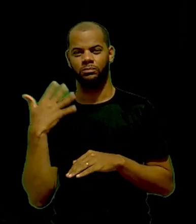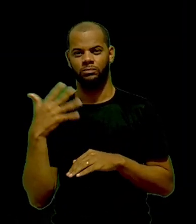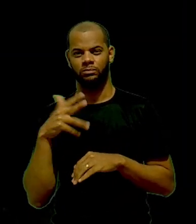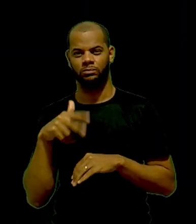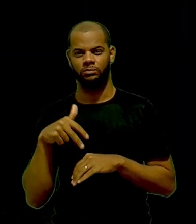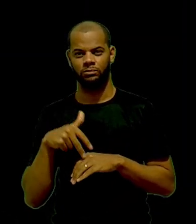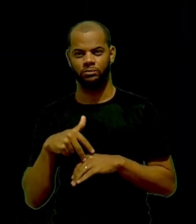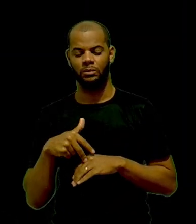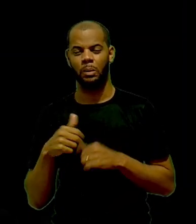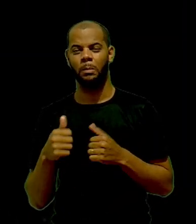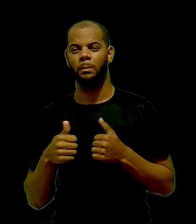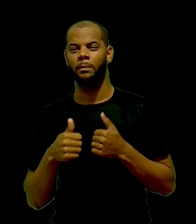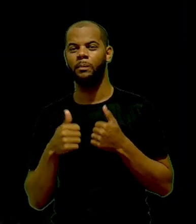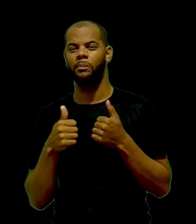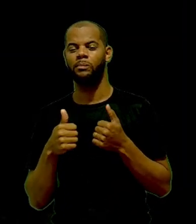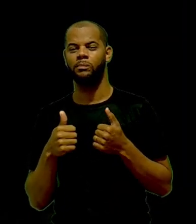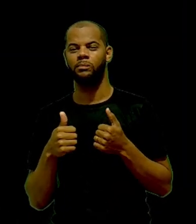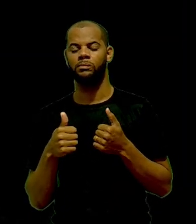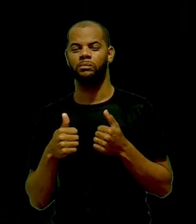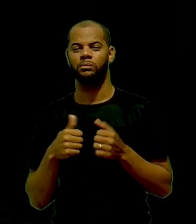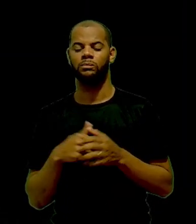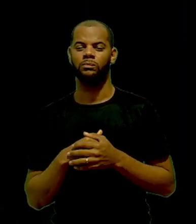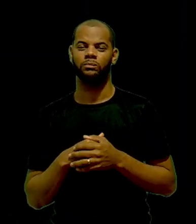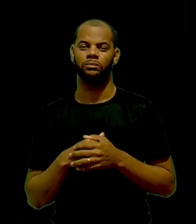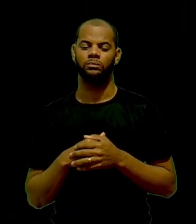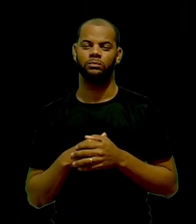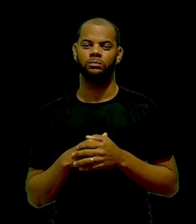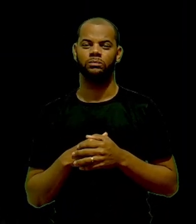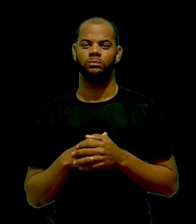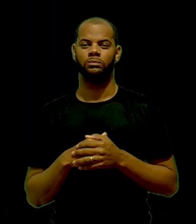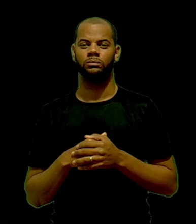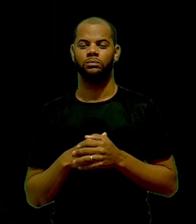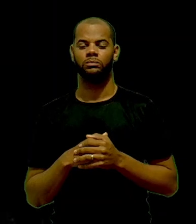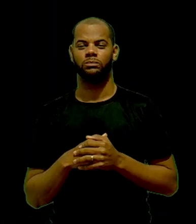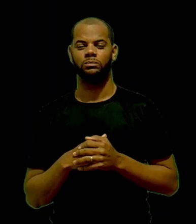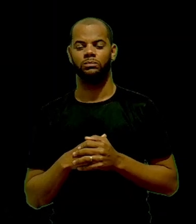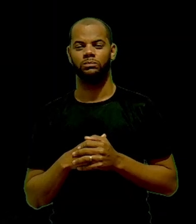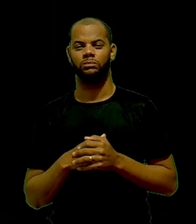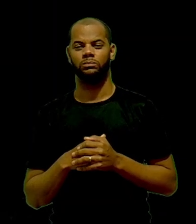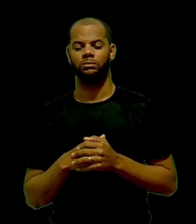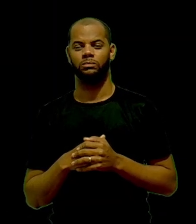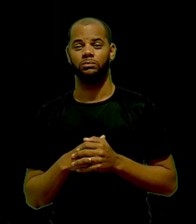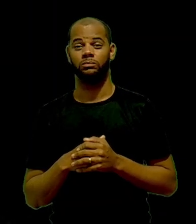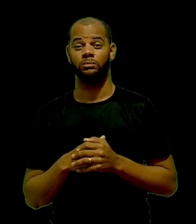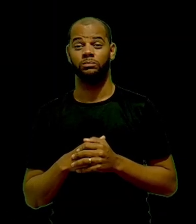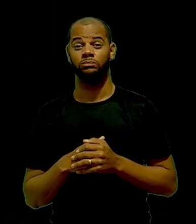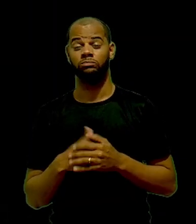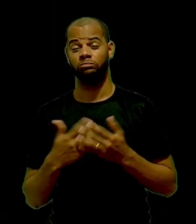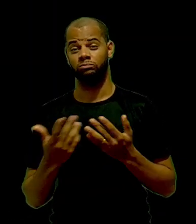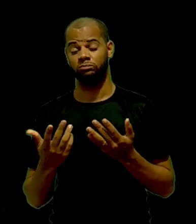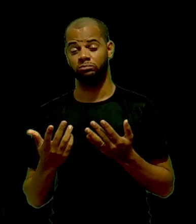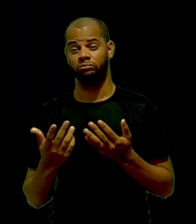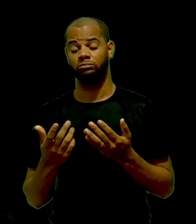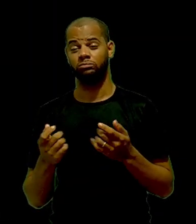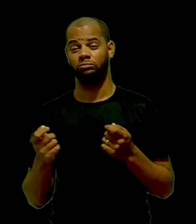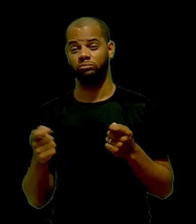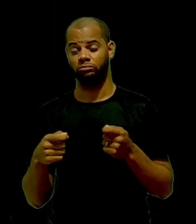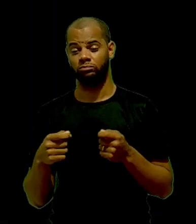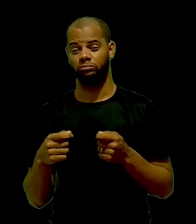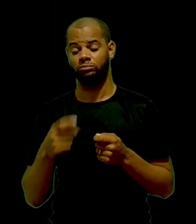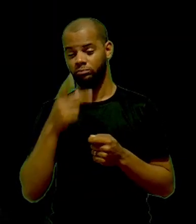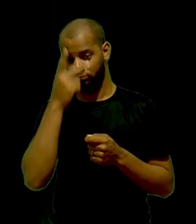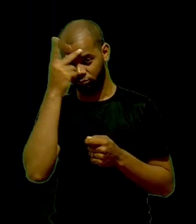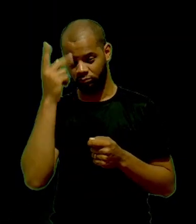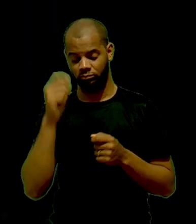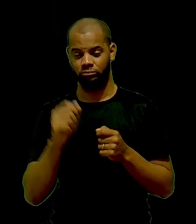os benefícios da utilização da geração fotovoltaica e o sistema de armazenamento de energia? Permite que o consumidor gere